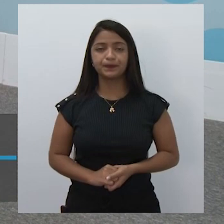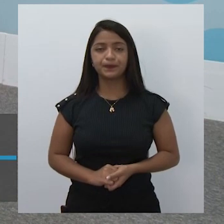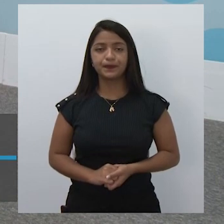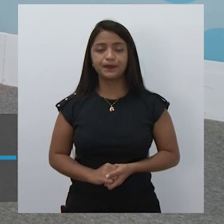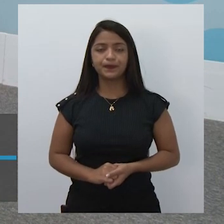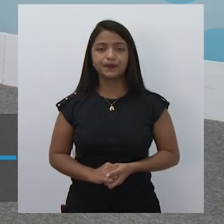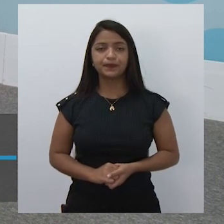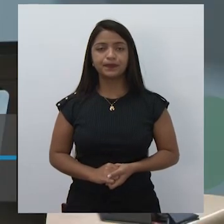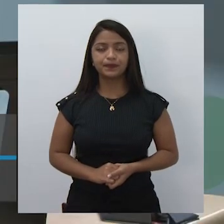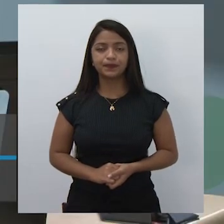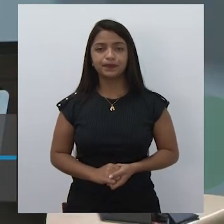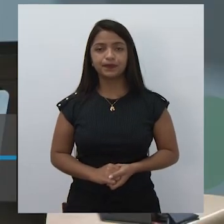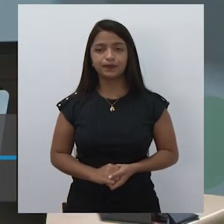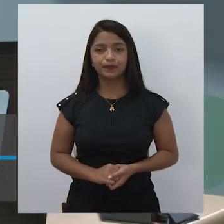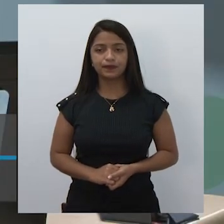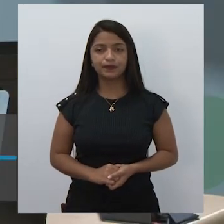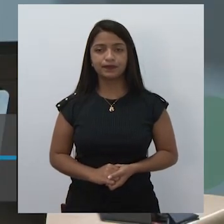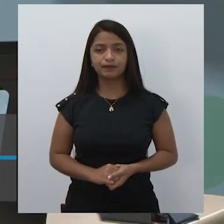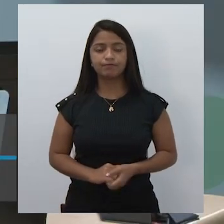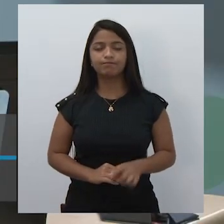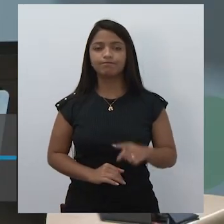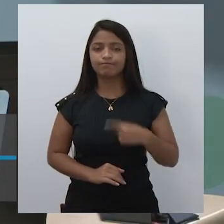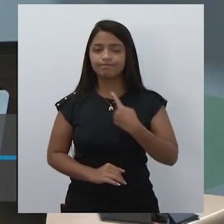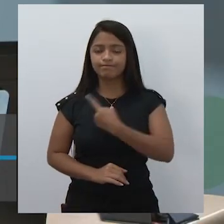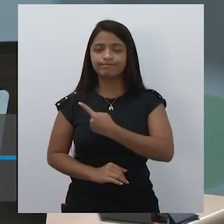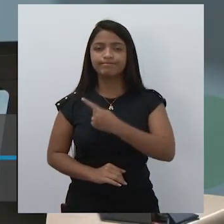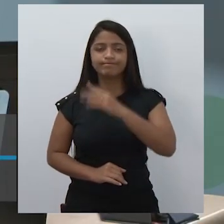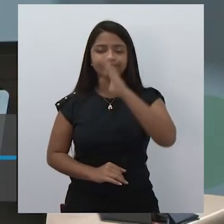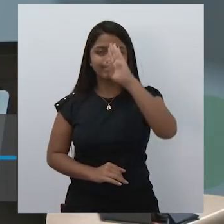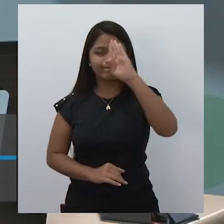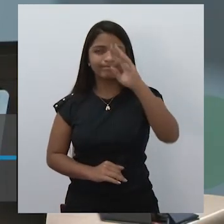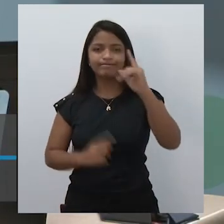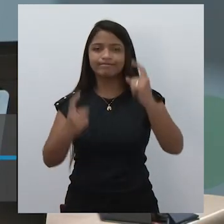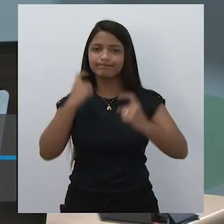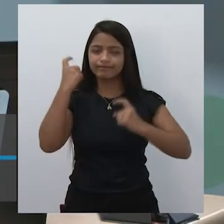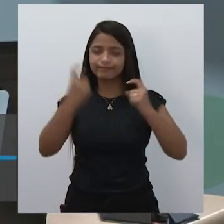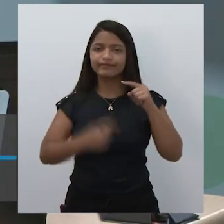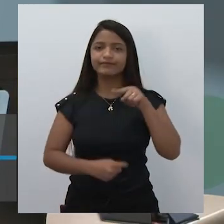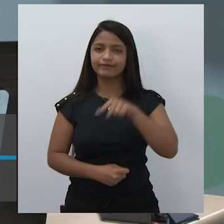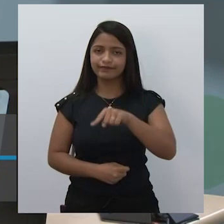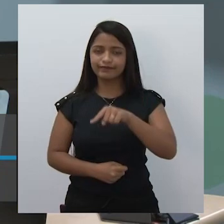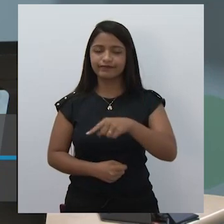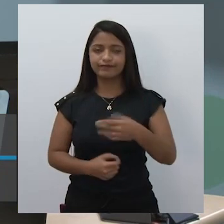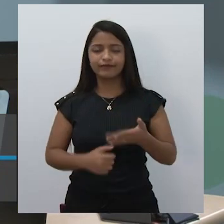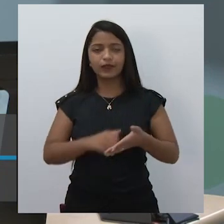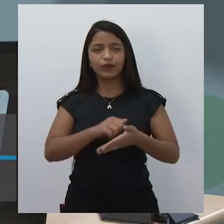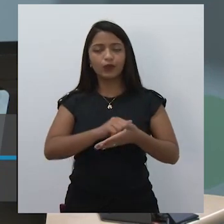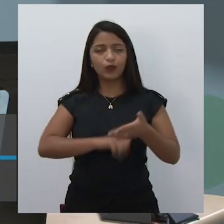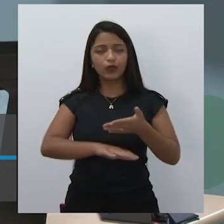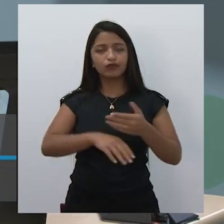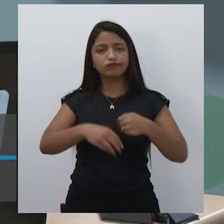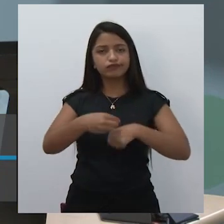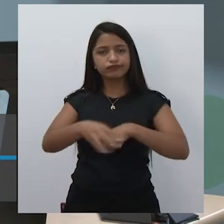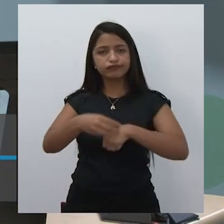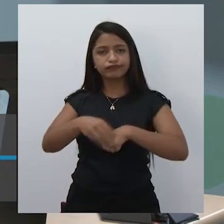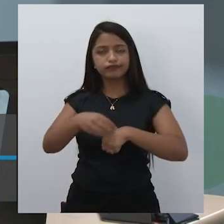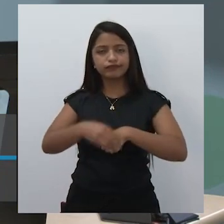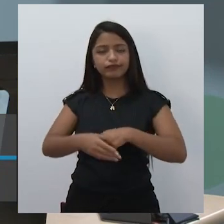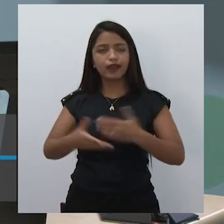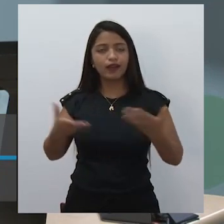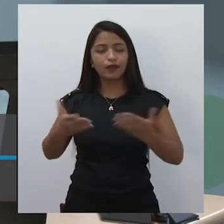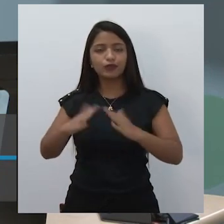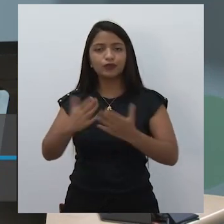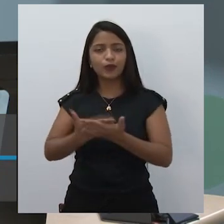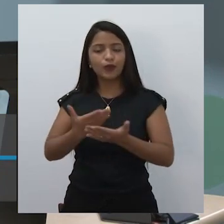que nos prende, né? Como é que isso acontece no dia a dia, né? Na realidade, né? Enquanto a gente